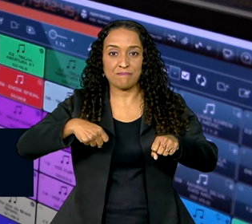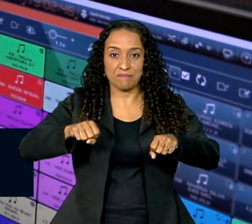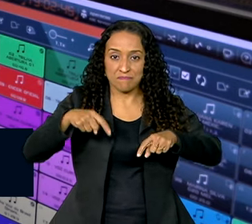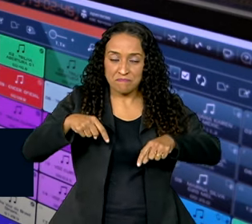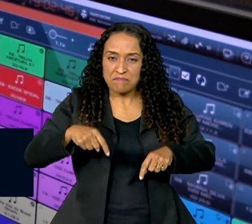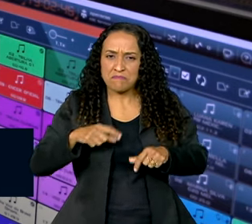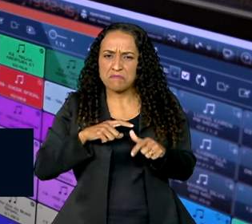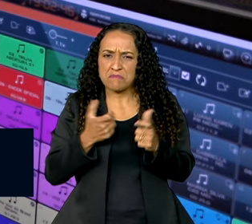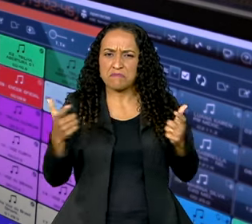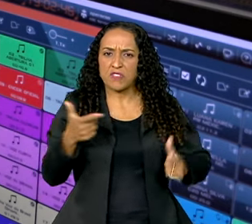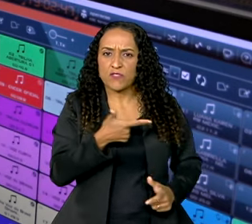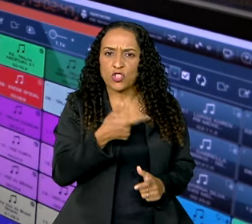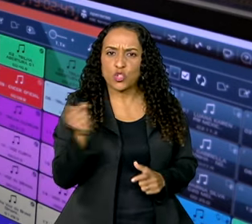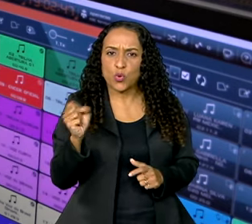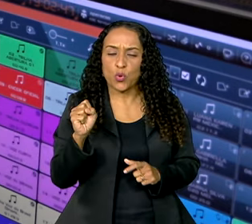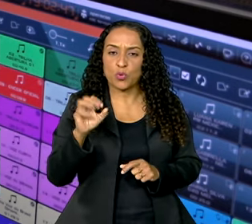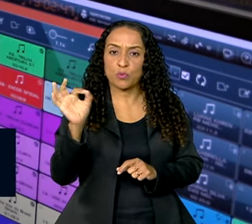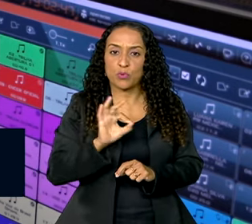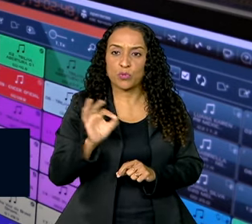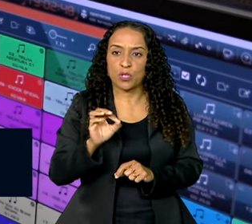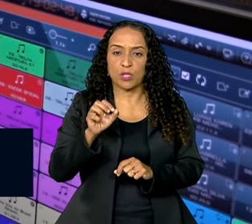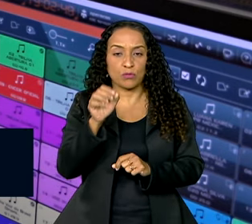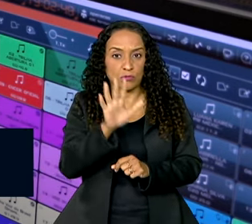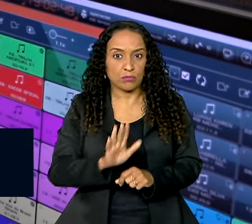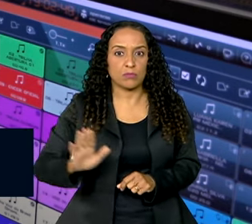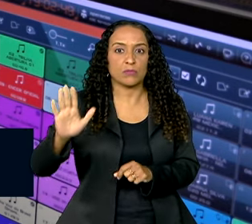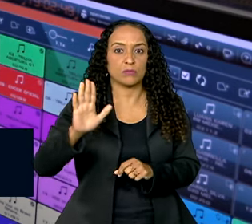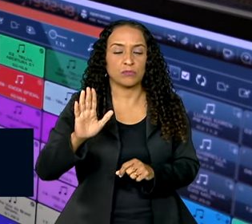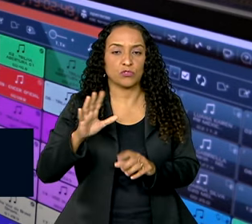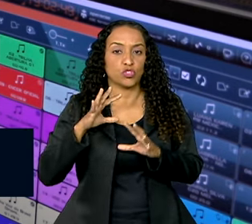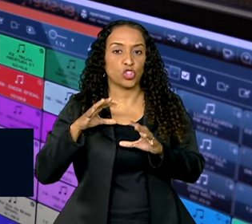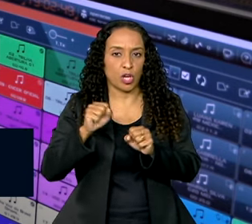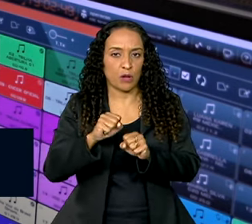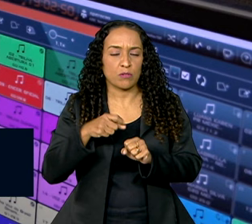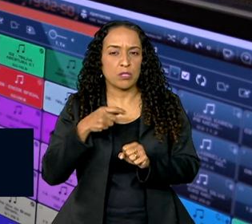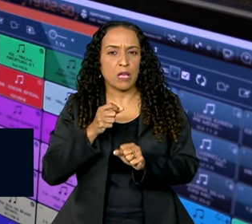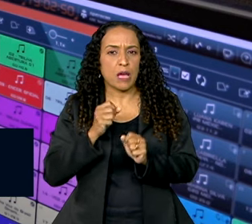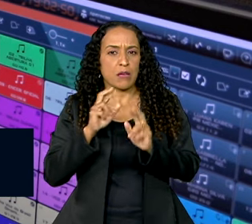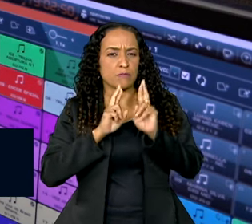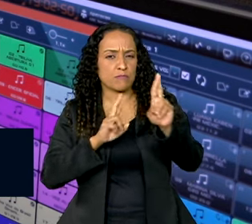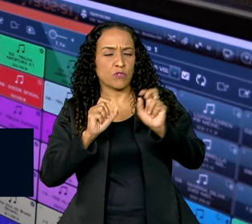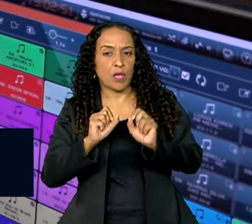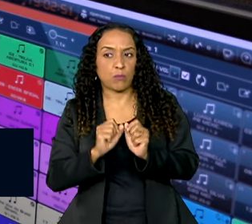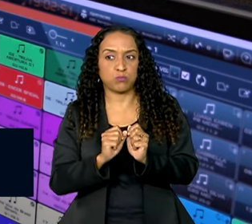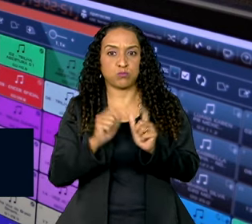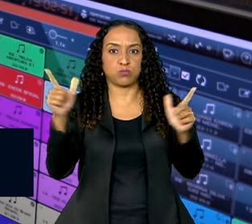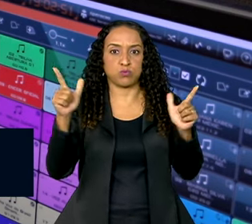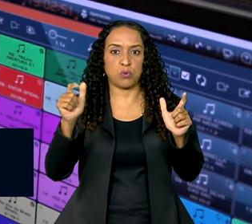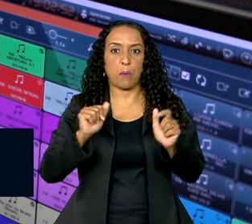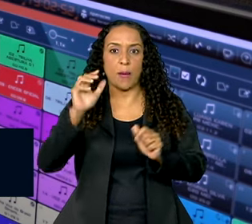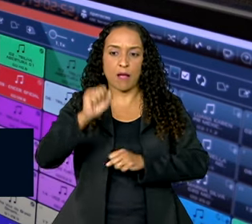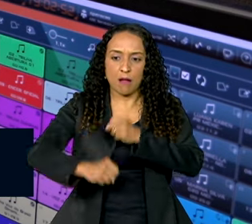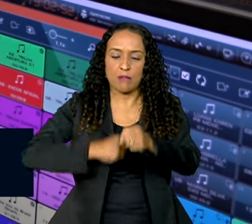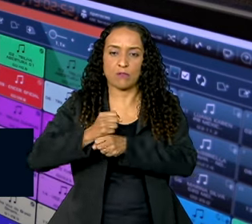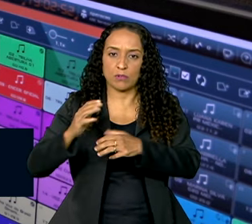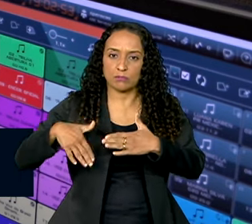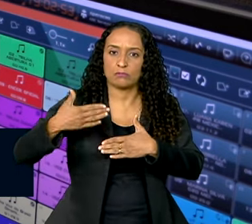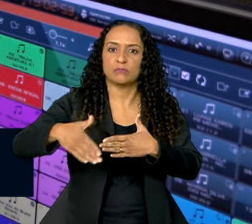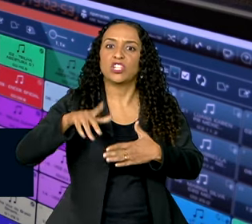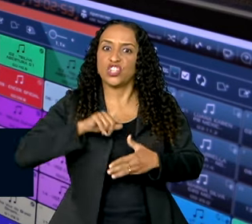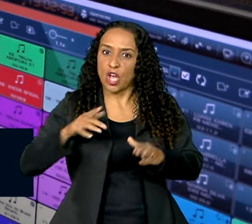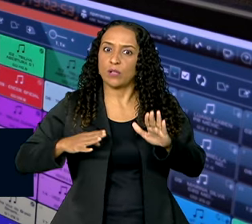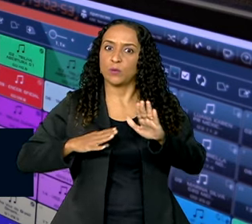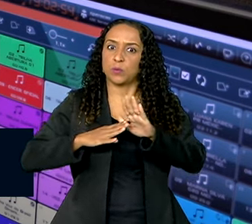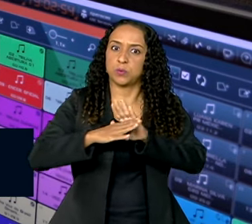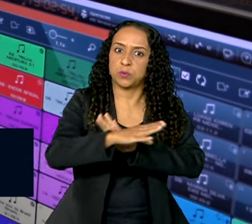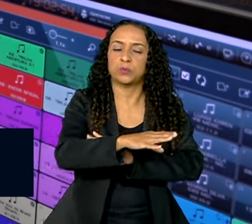as motocicletas abrangem 28% da frota nacional e a expectativa é de que esse número aumente nos próximos anos, inclusive já vem aumentando,